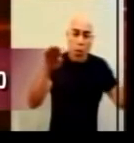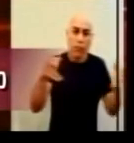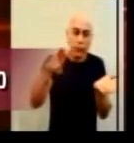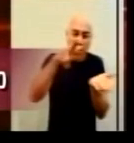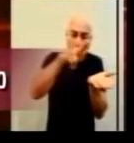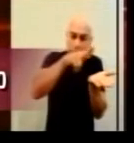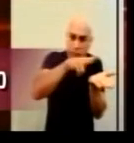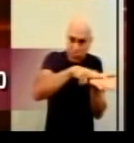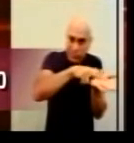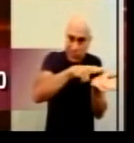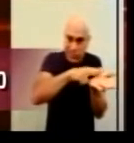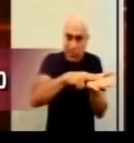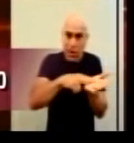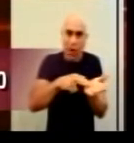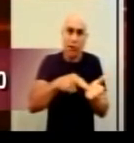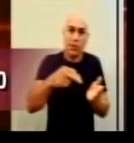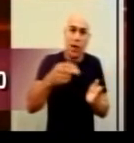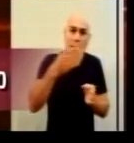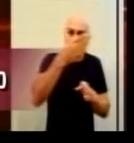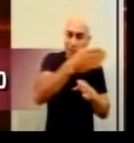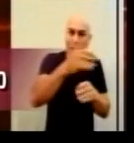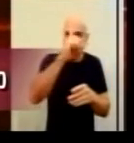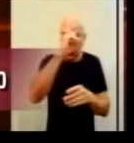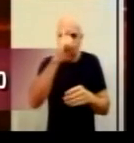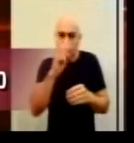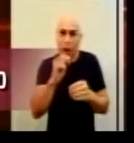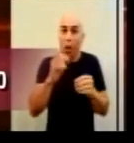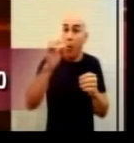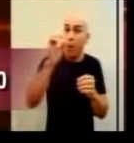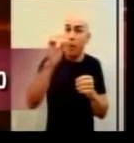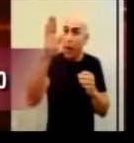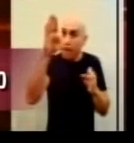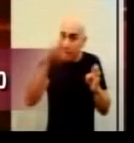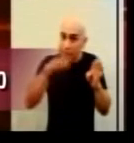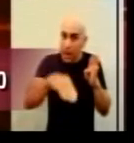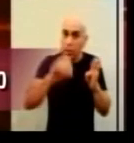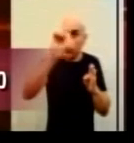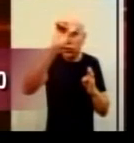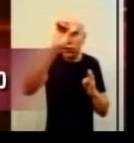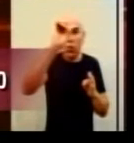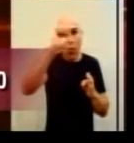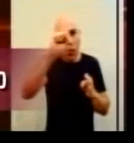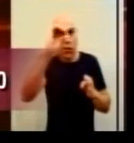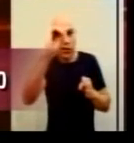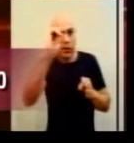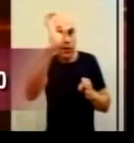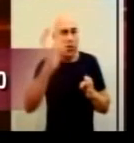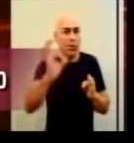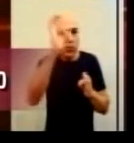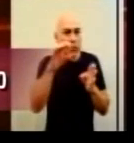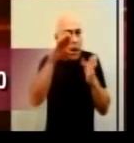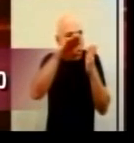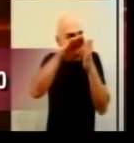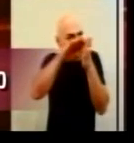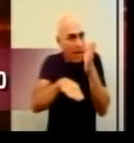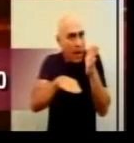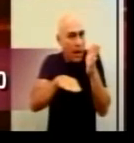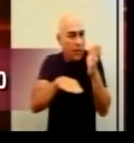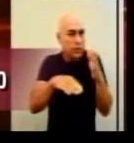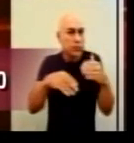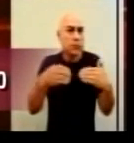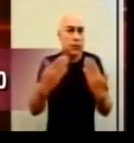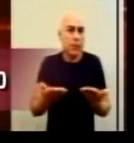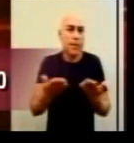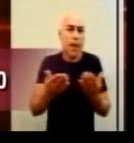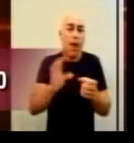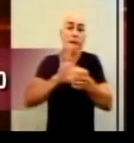se mantenha para menos que 80%, realmente para que realmente possamos ter uma, como se diz,